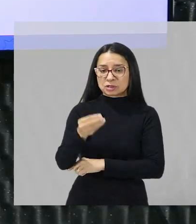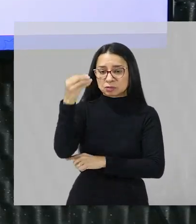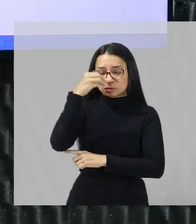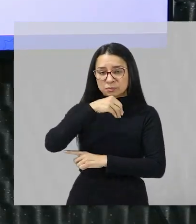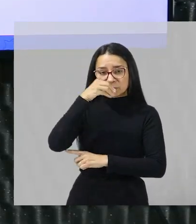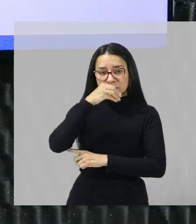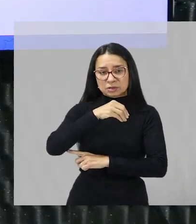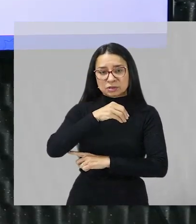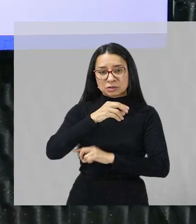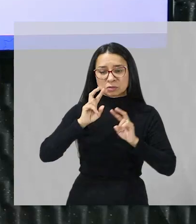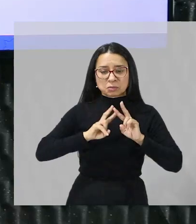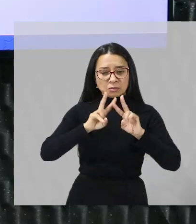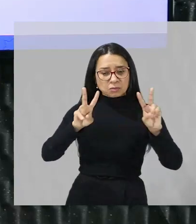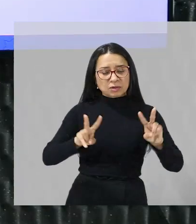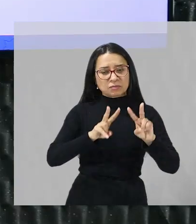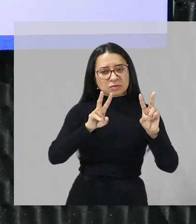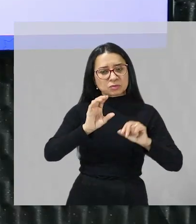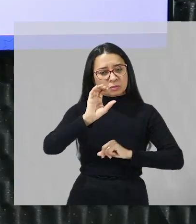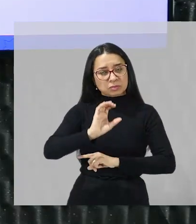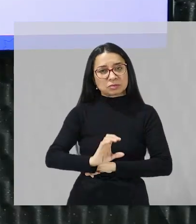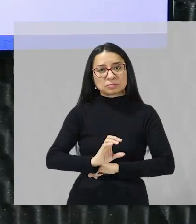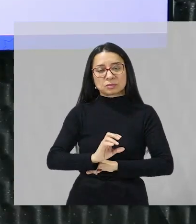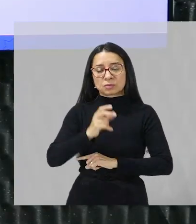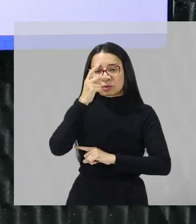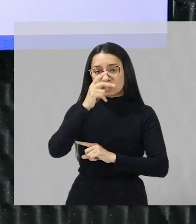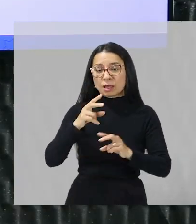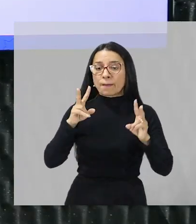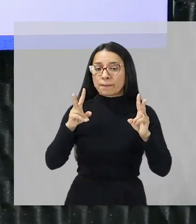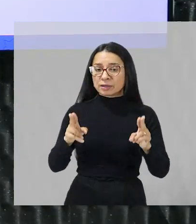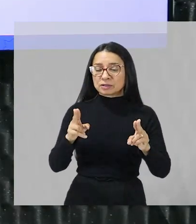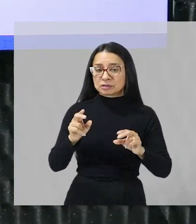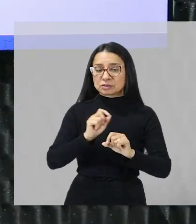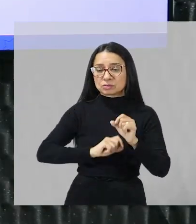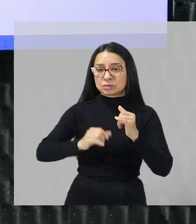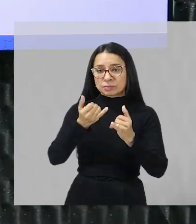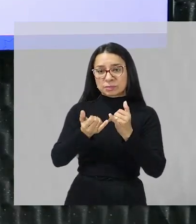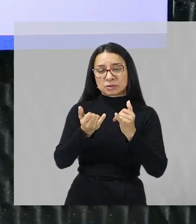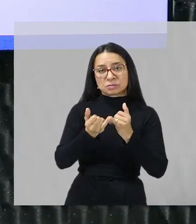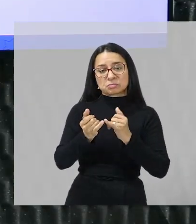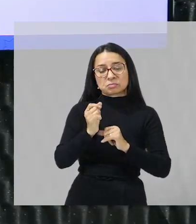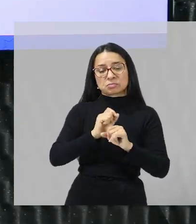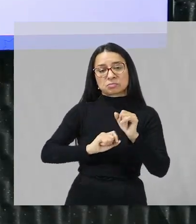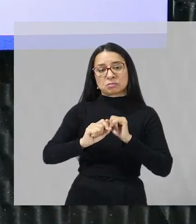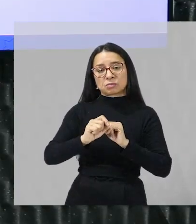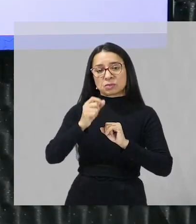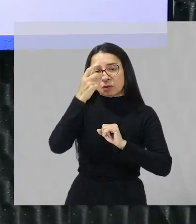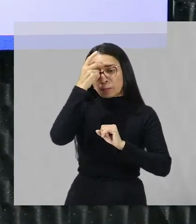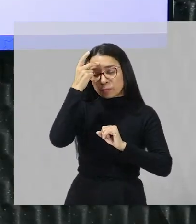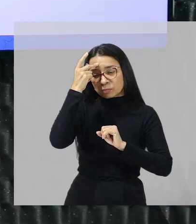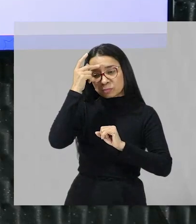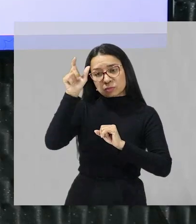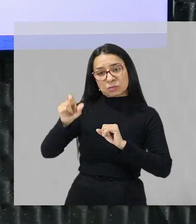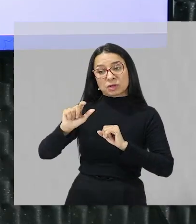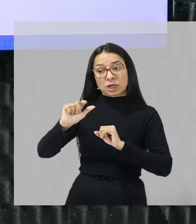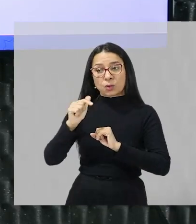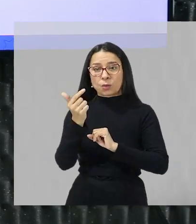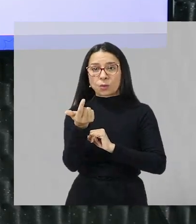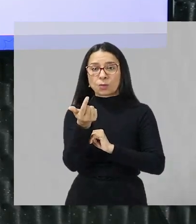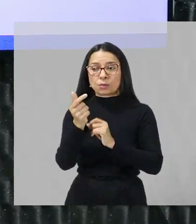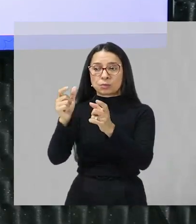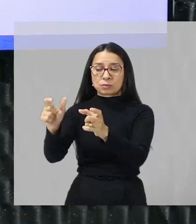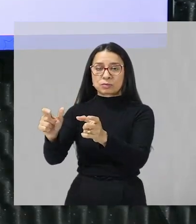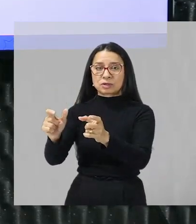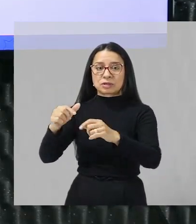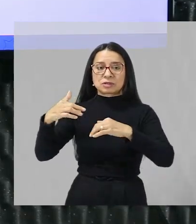igual a pessoa que mora numa área mais nobre da cidade, né? Então a letra B é a que melhor responde a pergunta. A gente marca a letra B